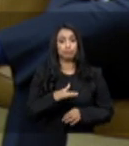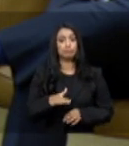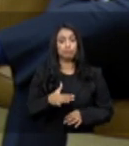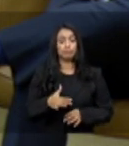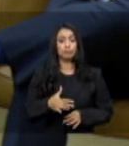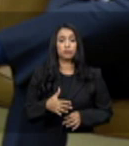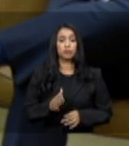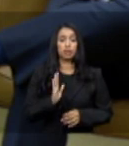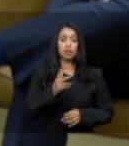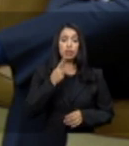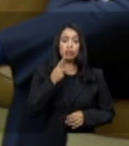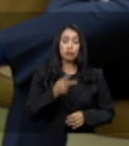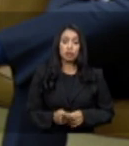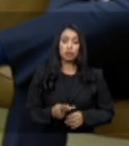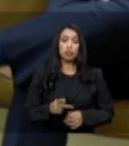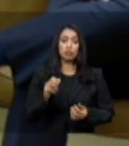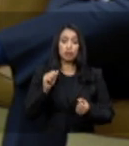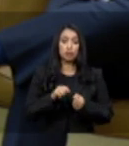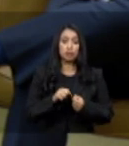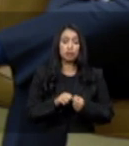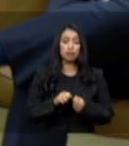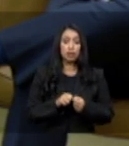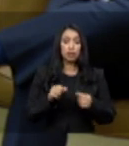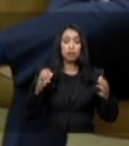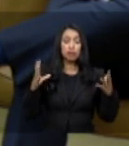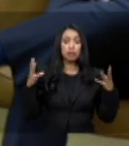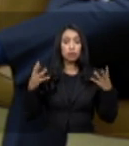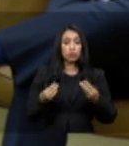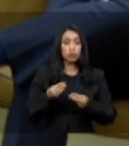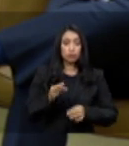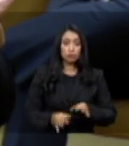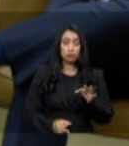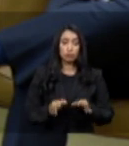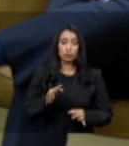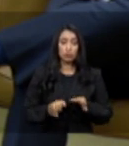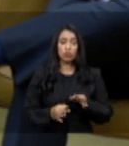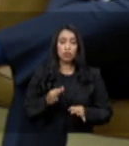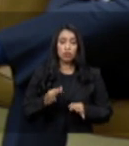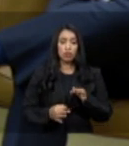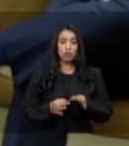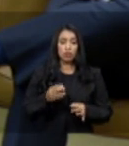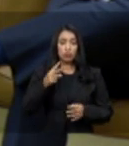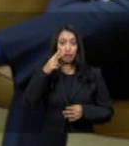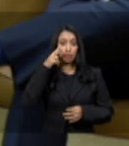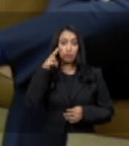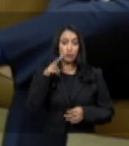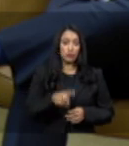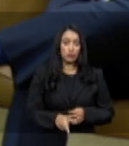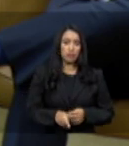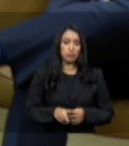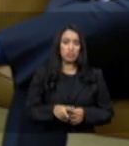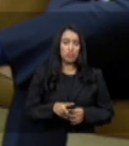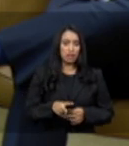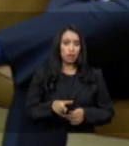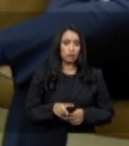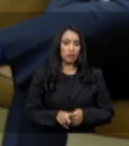diz muito bem nesse ela tô conclamo os mais trás brasileiros magistrado de primeiro grau de um país inteiro